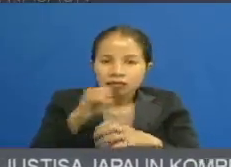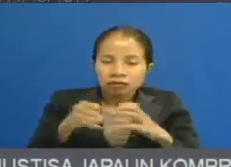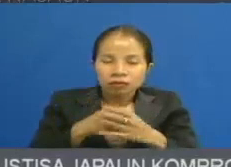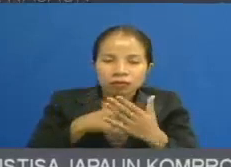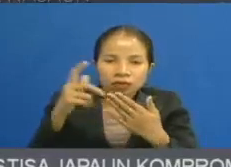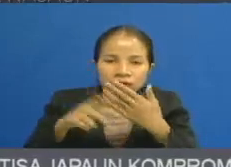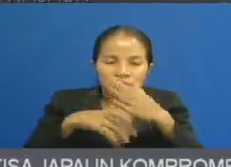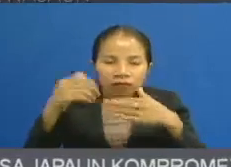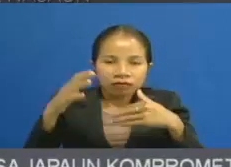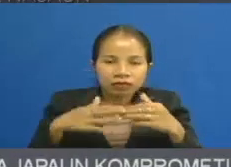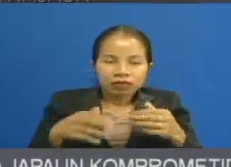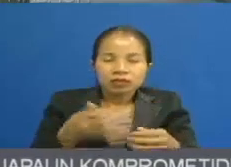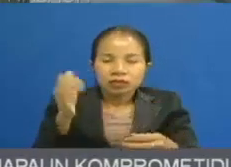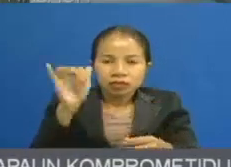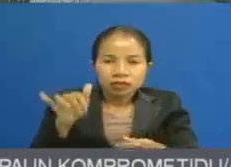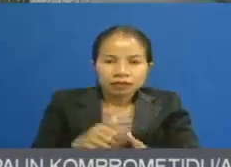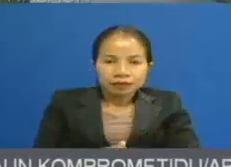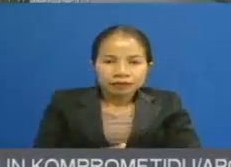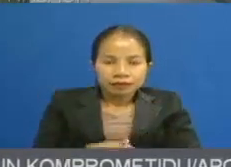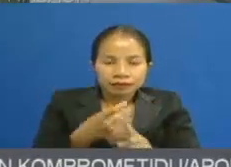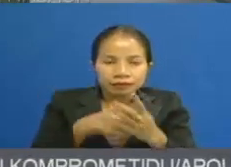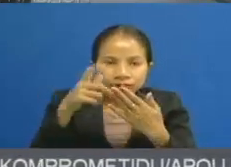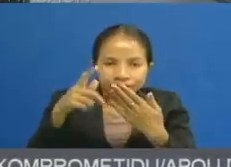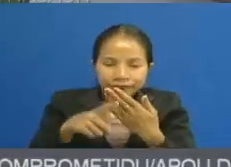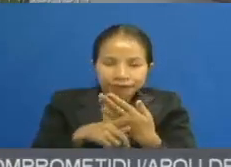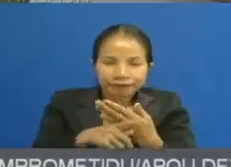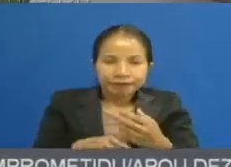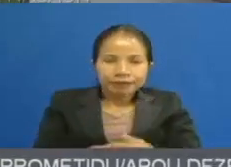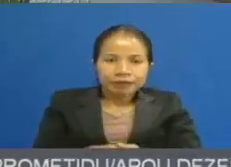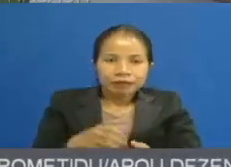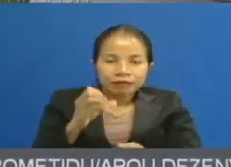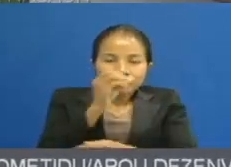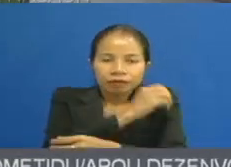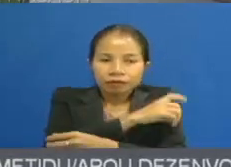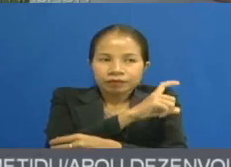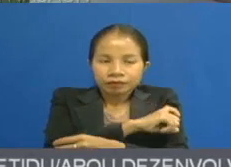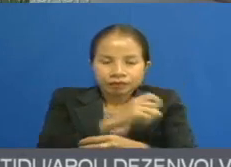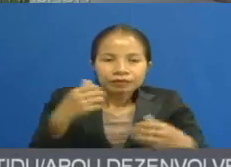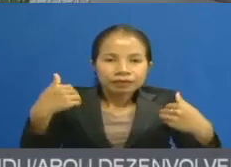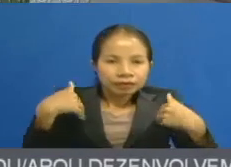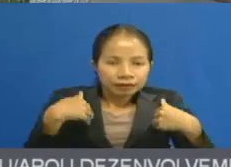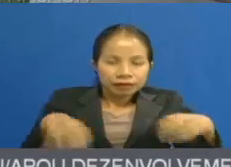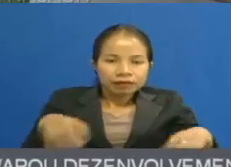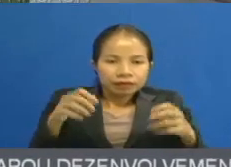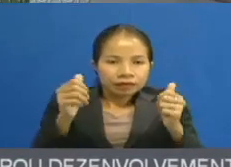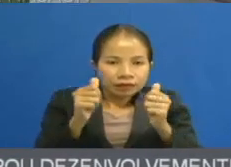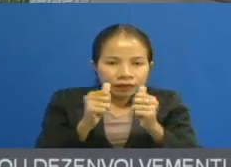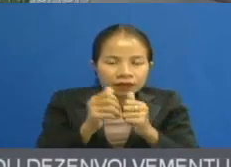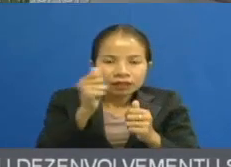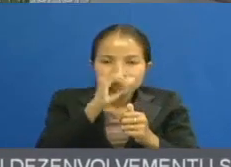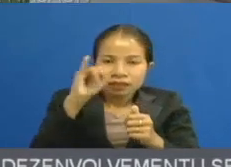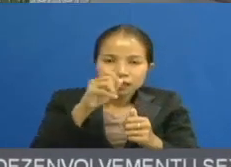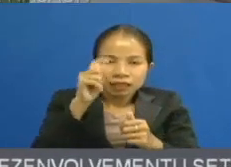programa infraestrutura básica Sira. Ali o programa ne bem marca Oxfam IHA, colabora com a AZTL,